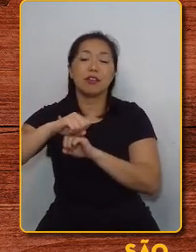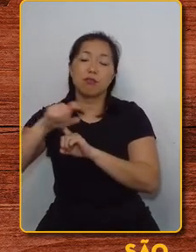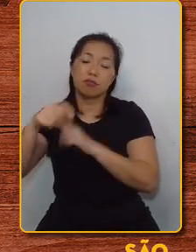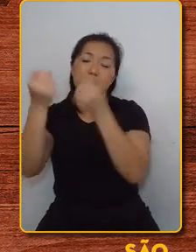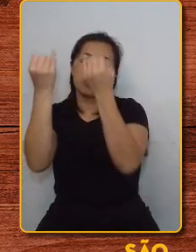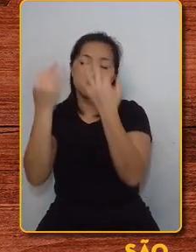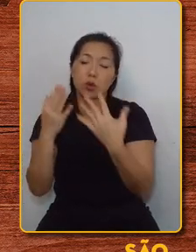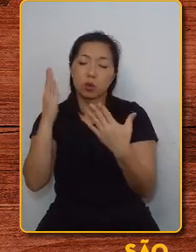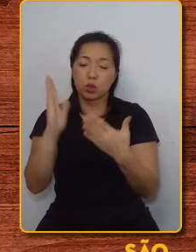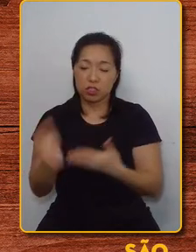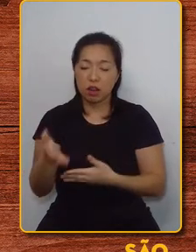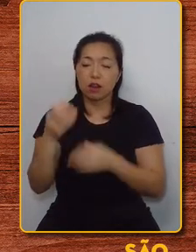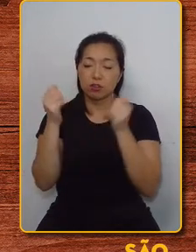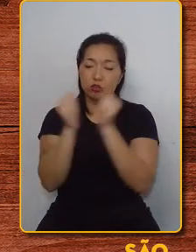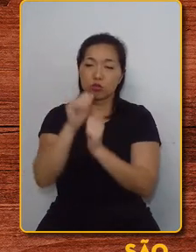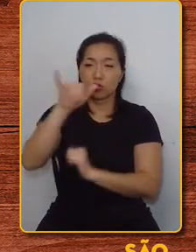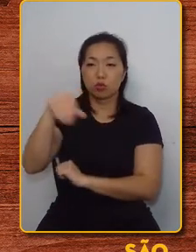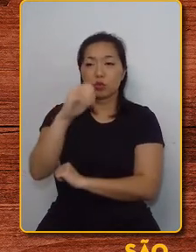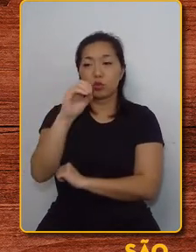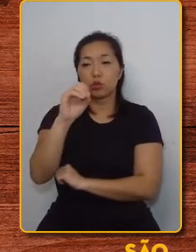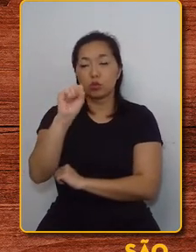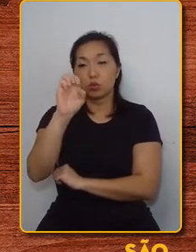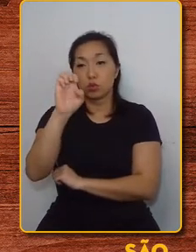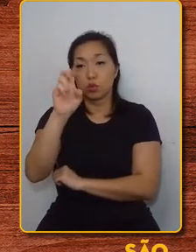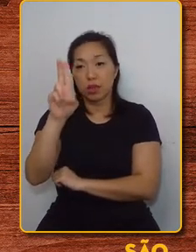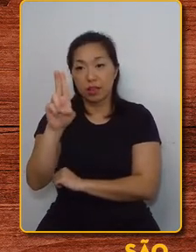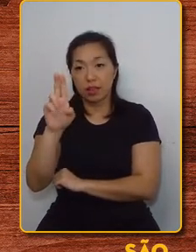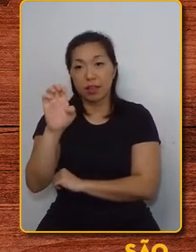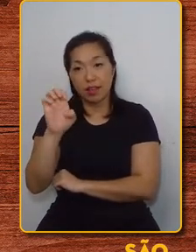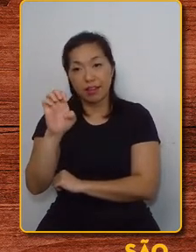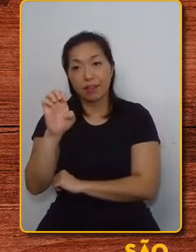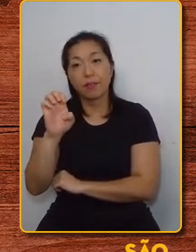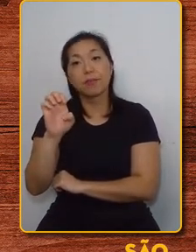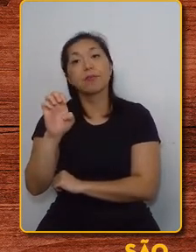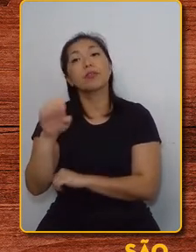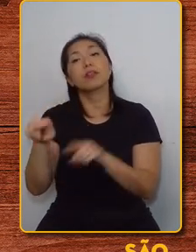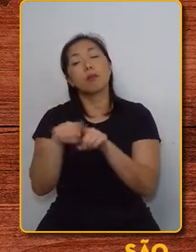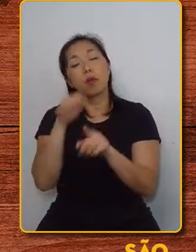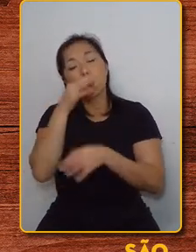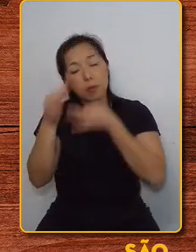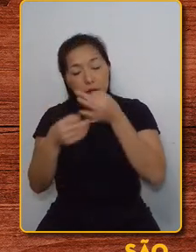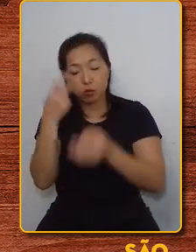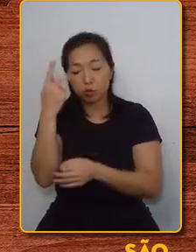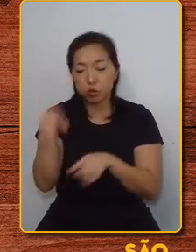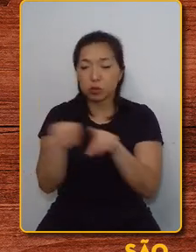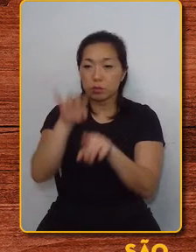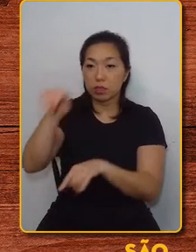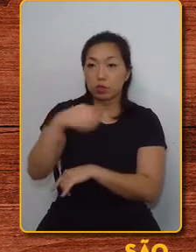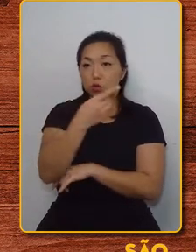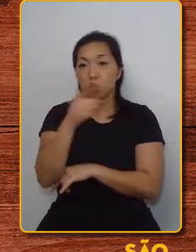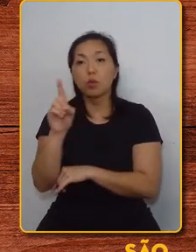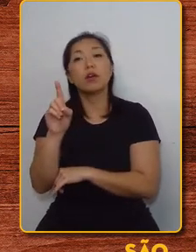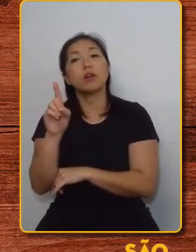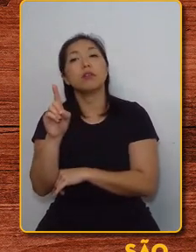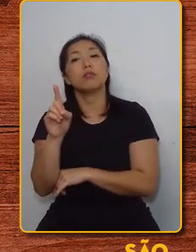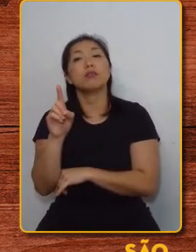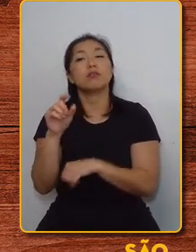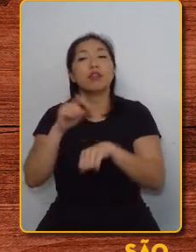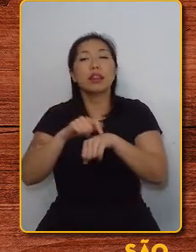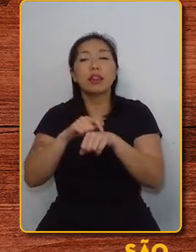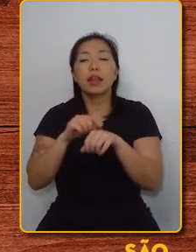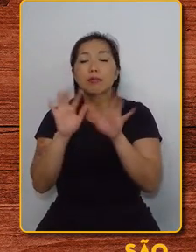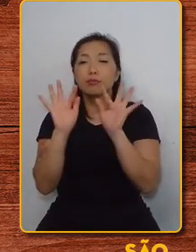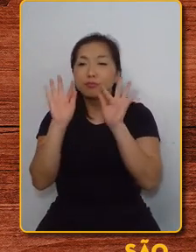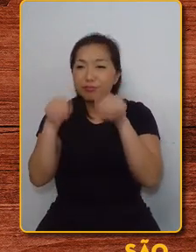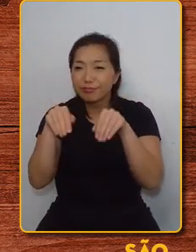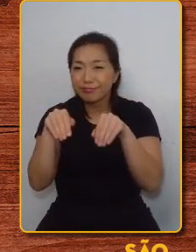né? Então, eu queria saber a opinião, a sua, do João, e aí já dá os minutos finais de que vocês queiram fechar aí o pensamento